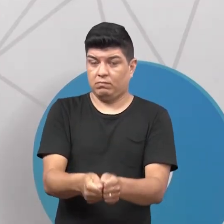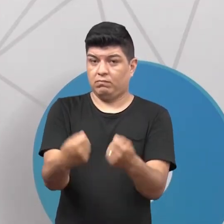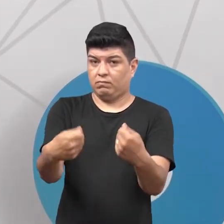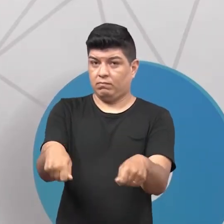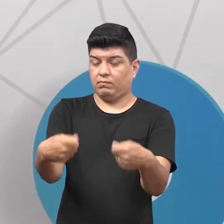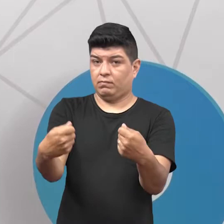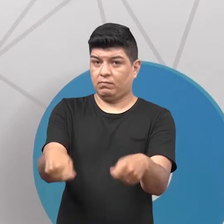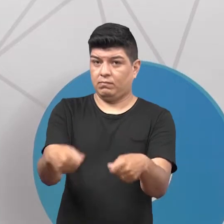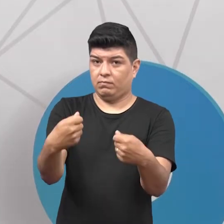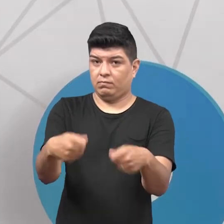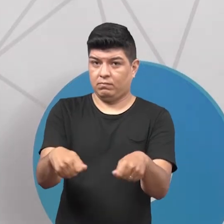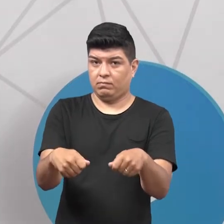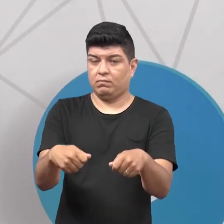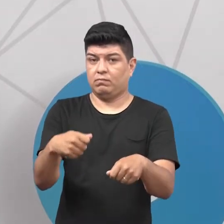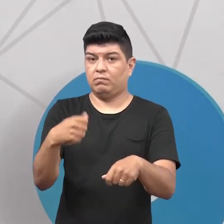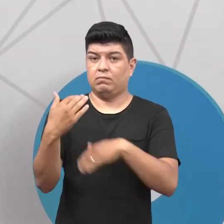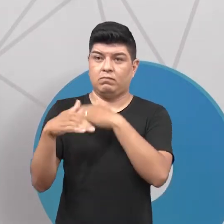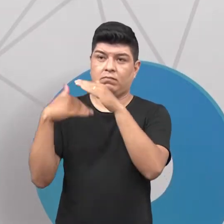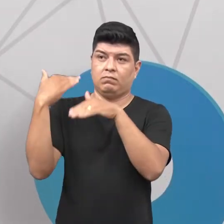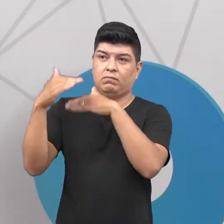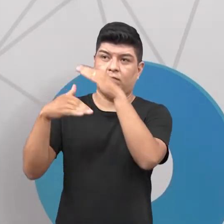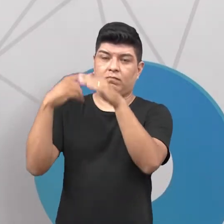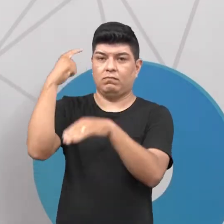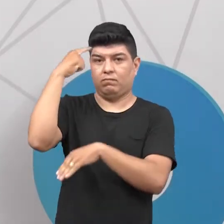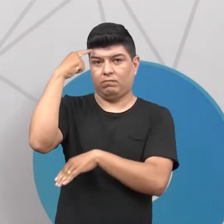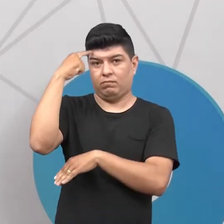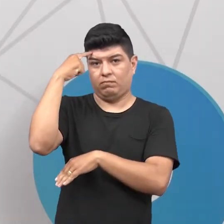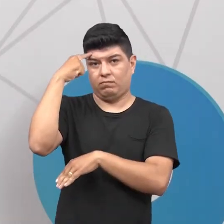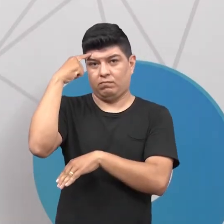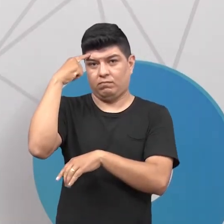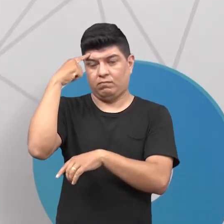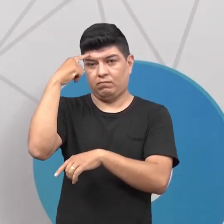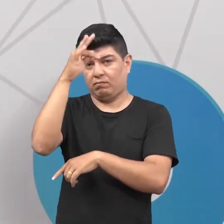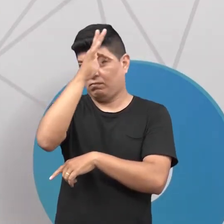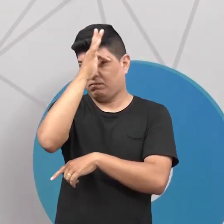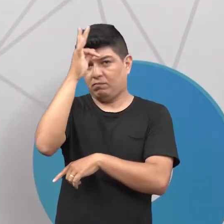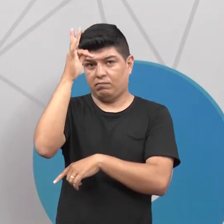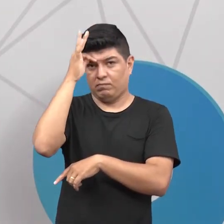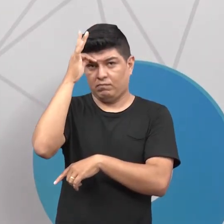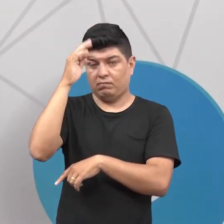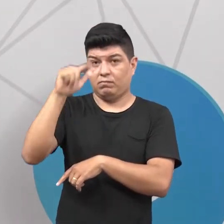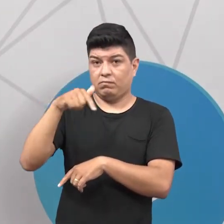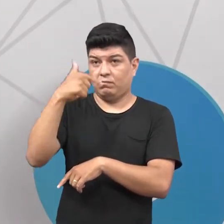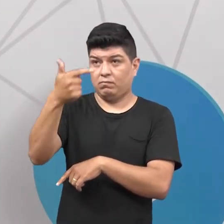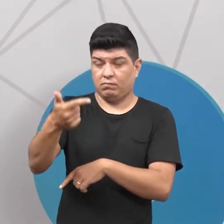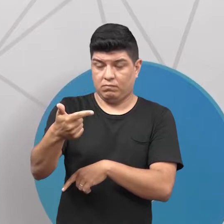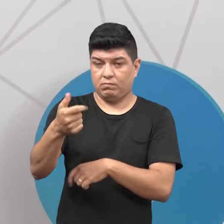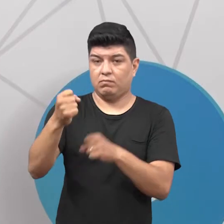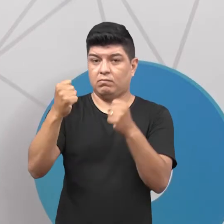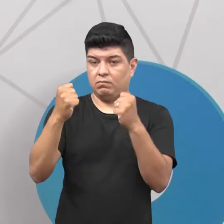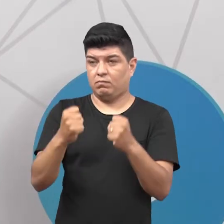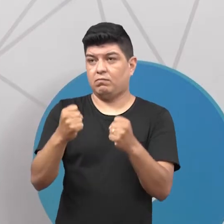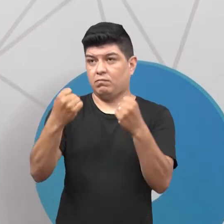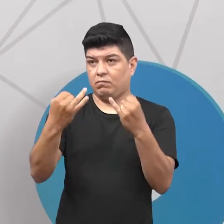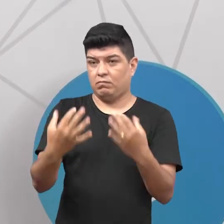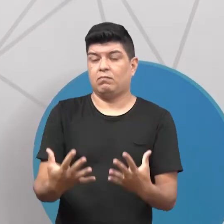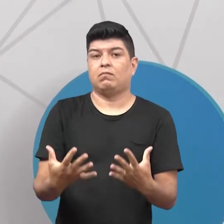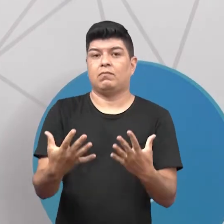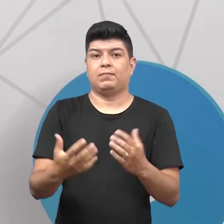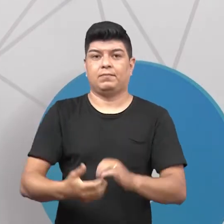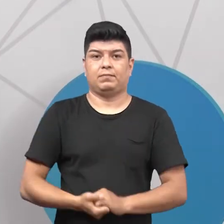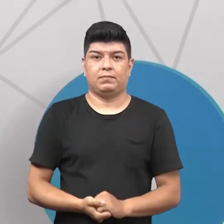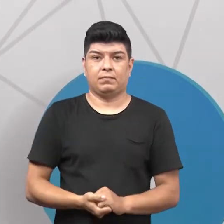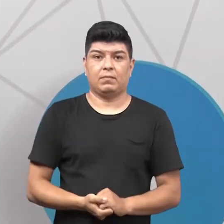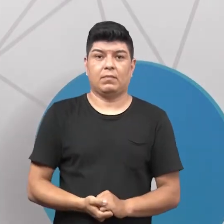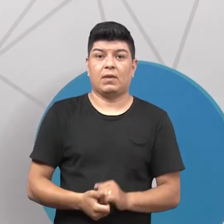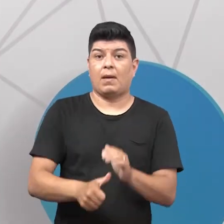necessárias para o desenvolvimento do raciocínio filosófico. Mas essa é uma discussão que a gente pode fazer posteriormente. Então,